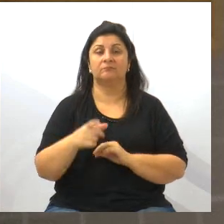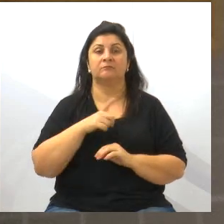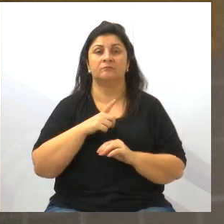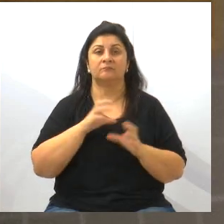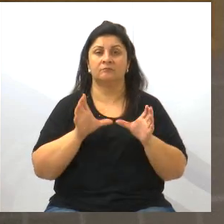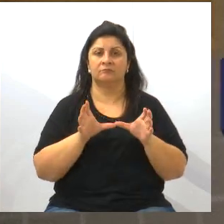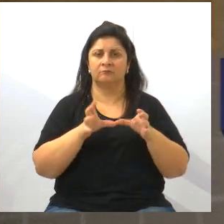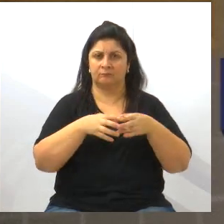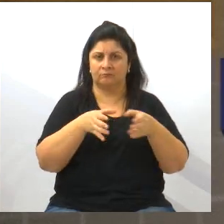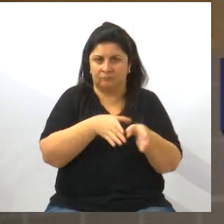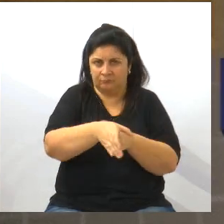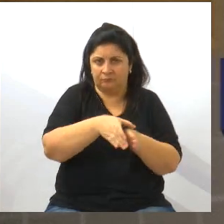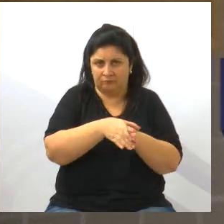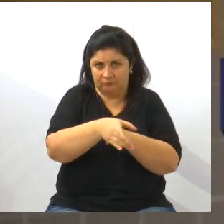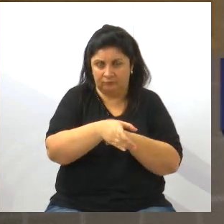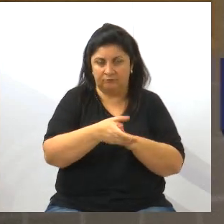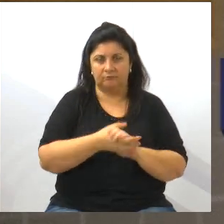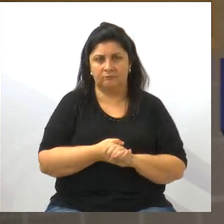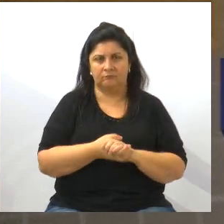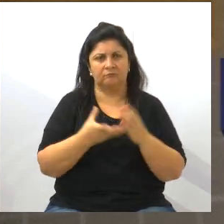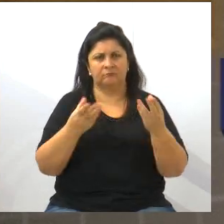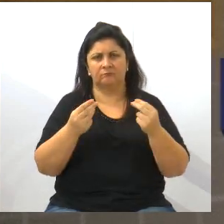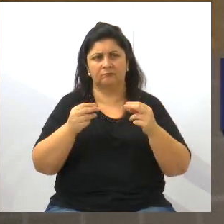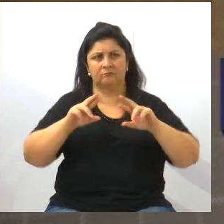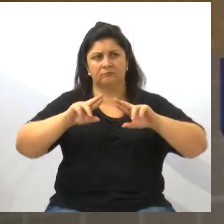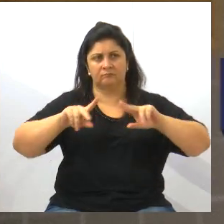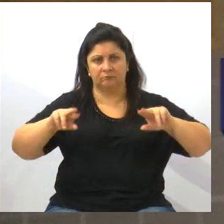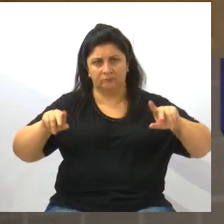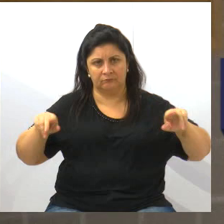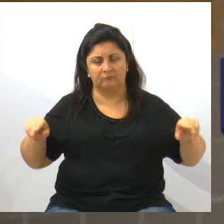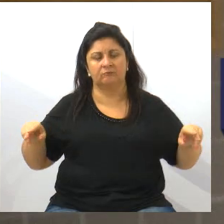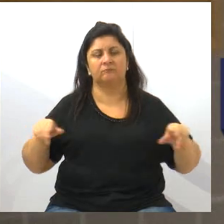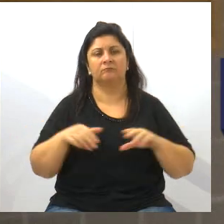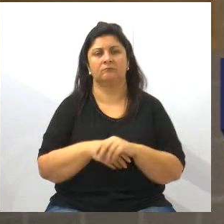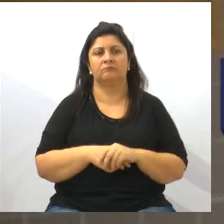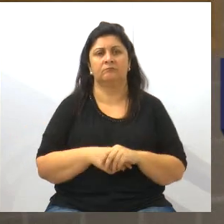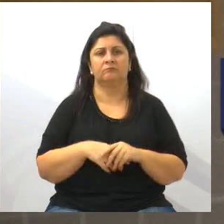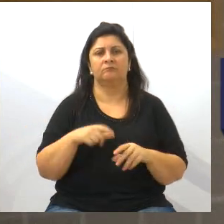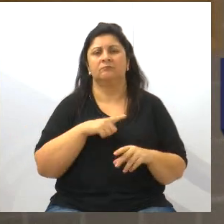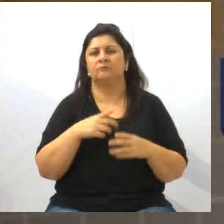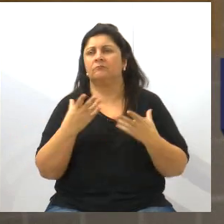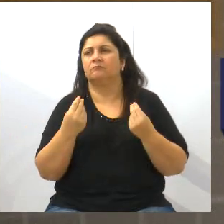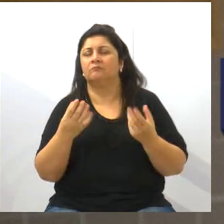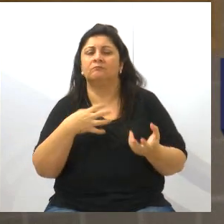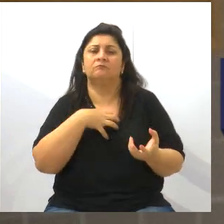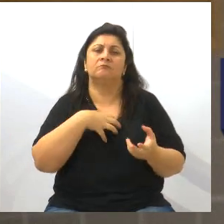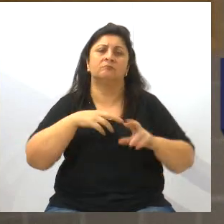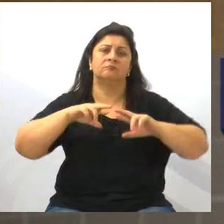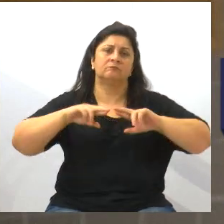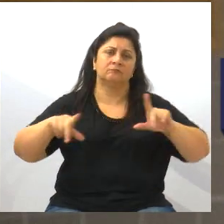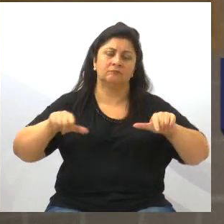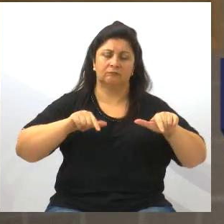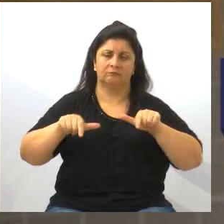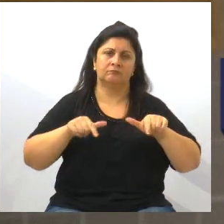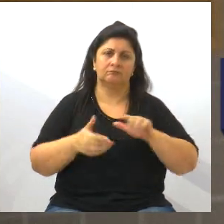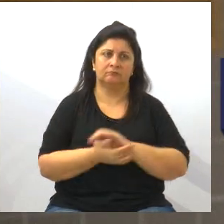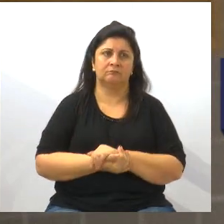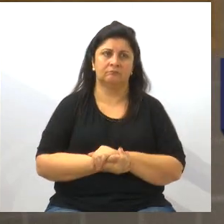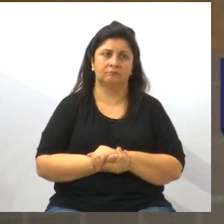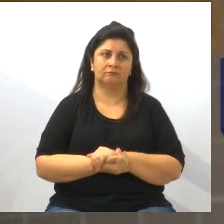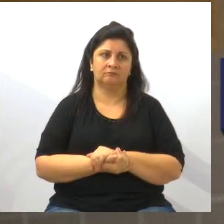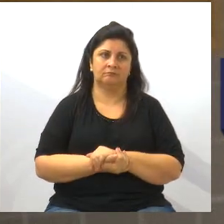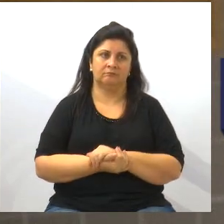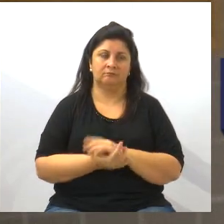conselhos, tem vários tipos de conselho, tem várias metodologias, né? Que eu não vou